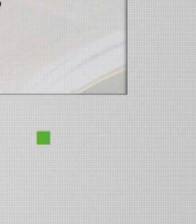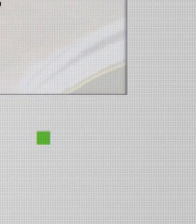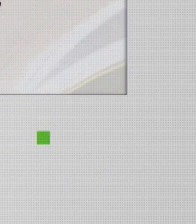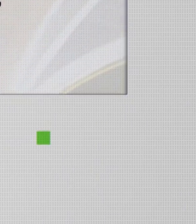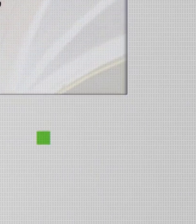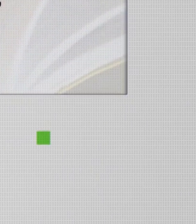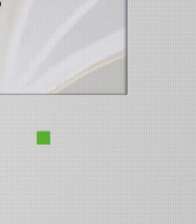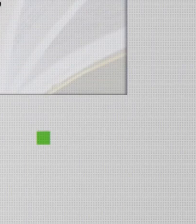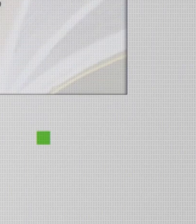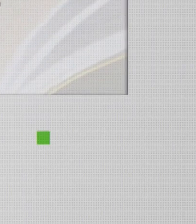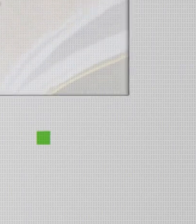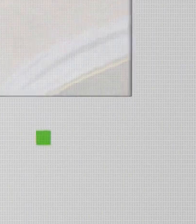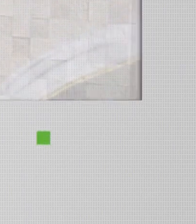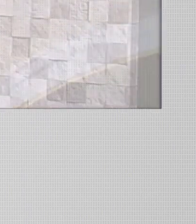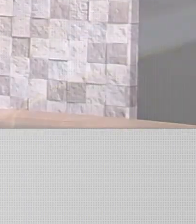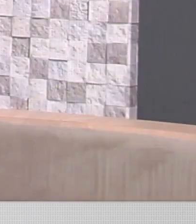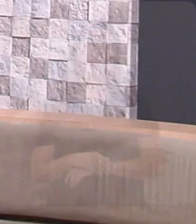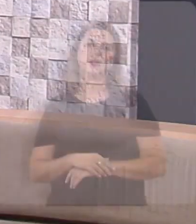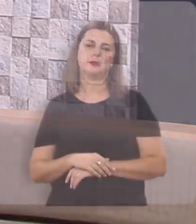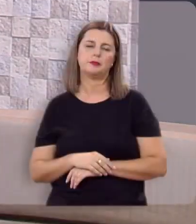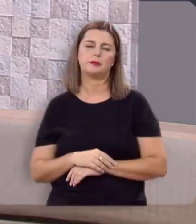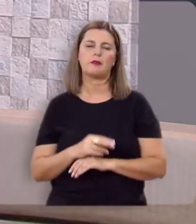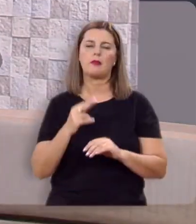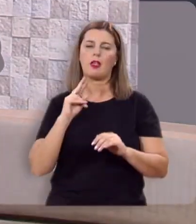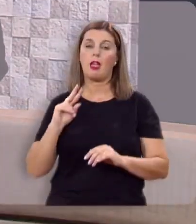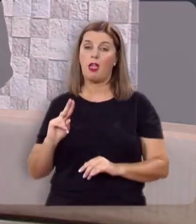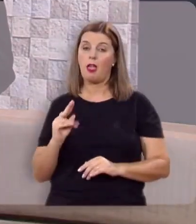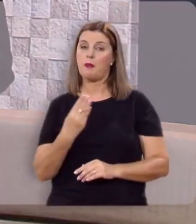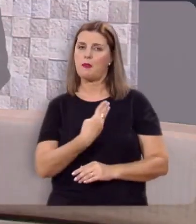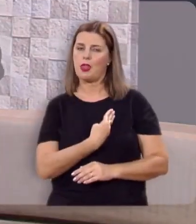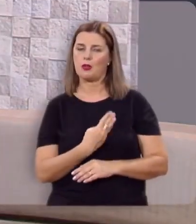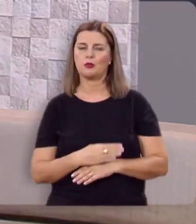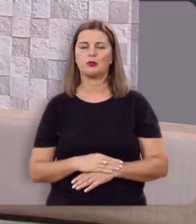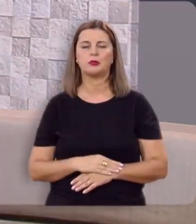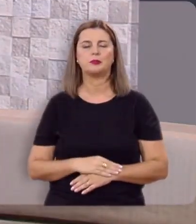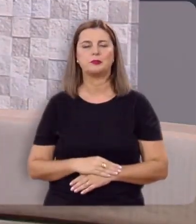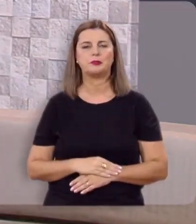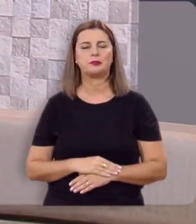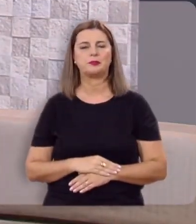majestade nas alturas. A carta aos Hebreus,